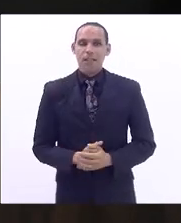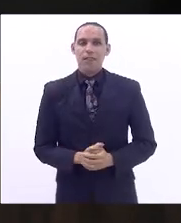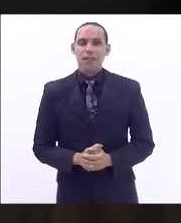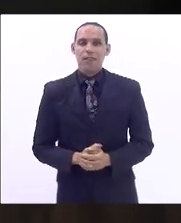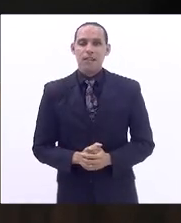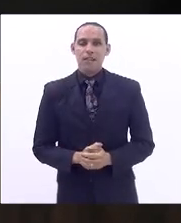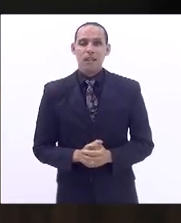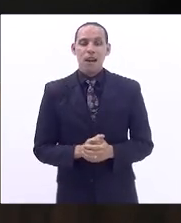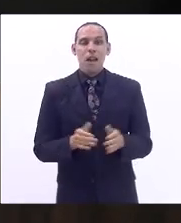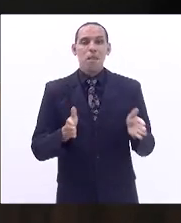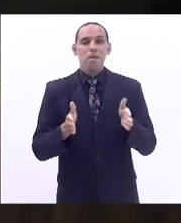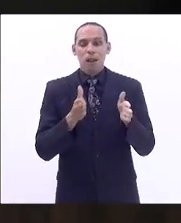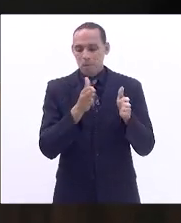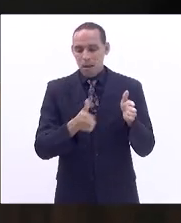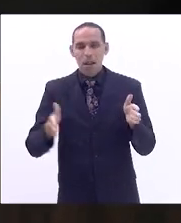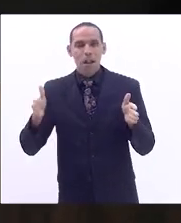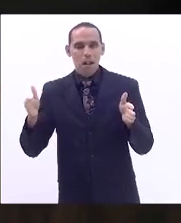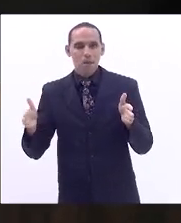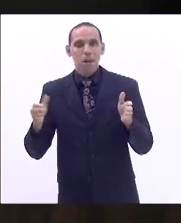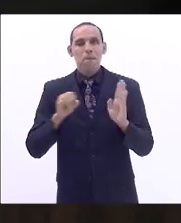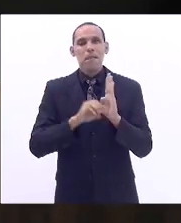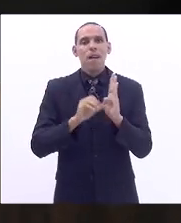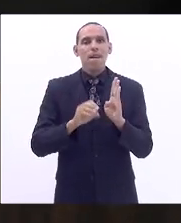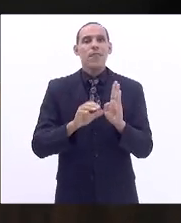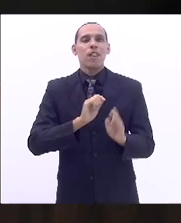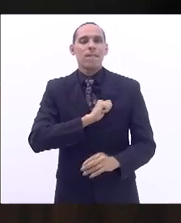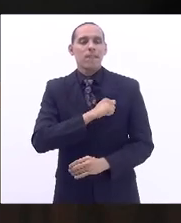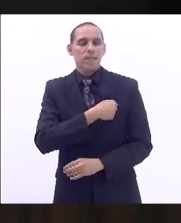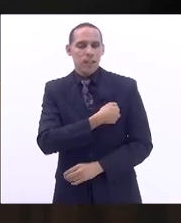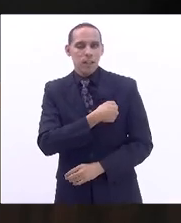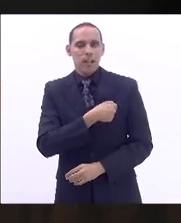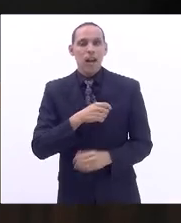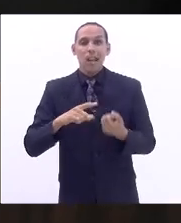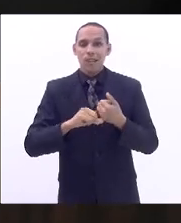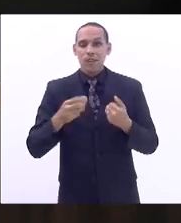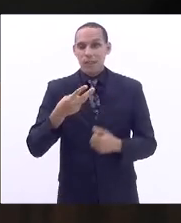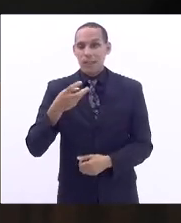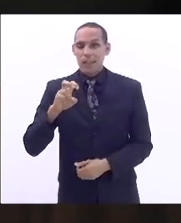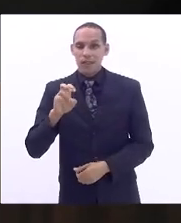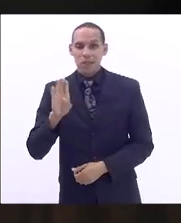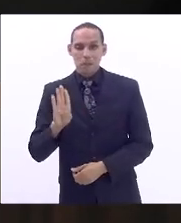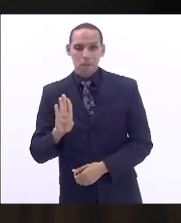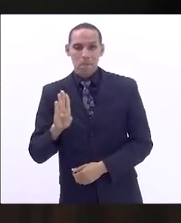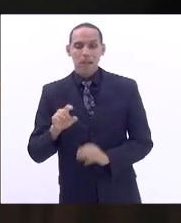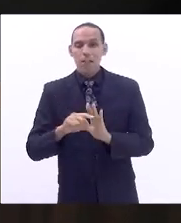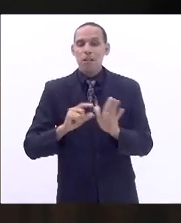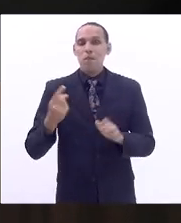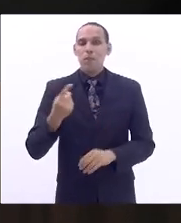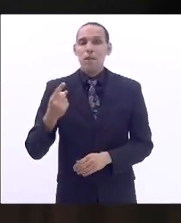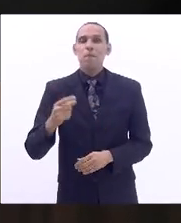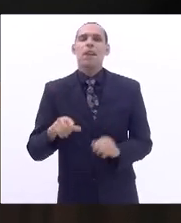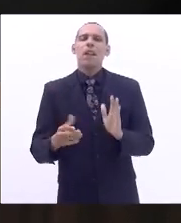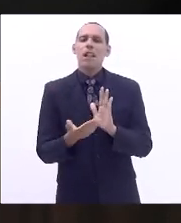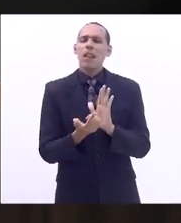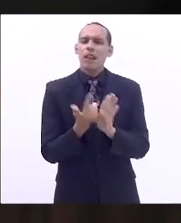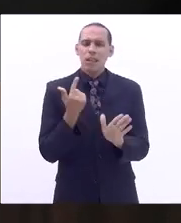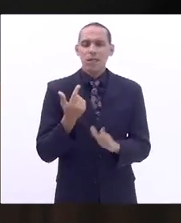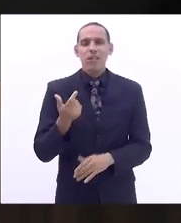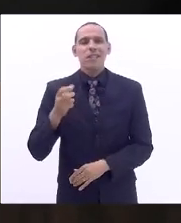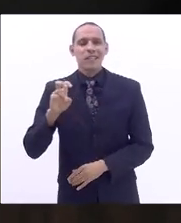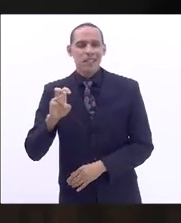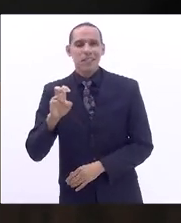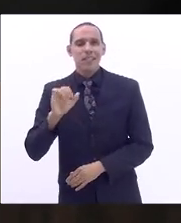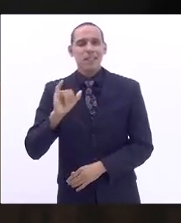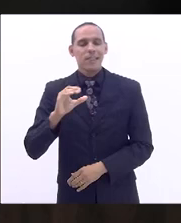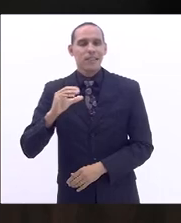prorroga o prazo de fruição do benefício fiscal previsto no artigo 35 B esses o primeiro do livro 5º do regulamento do ICMS